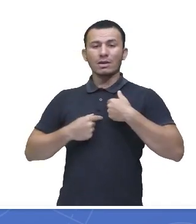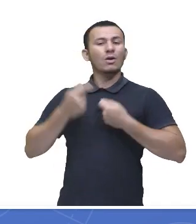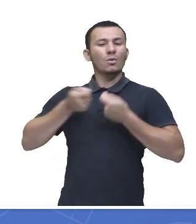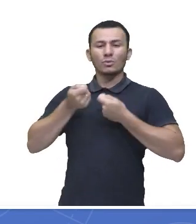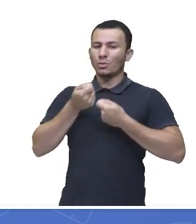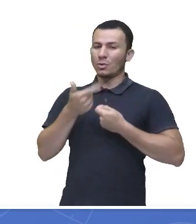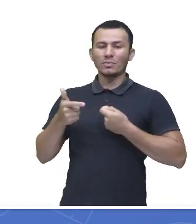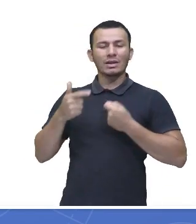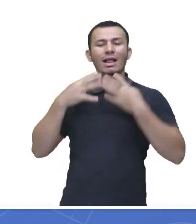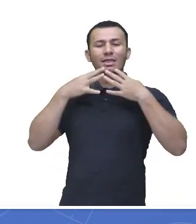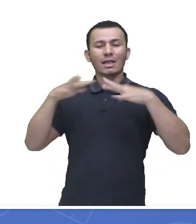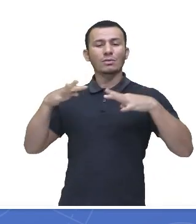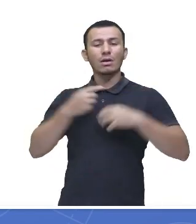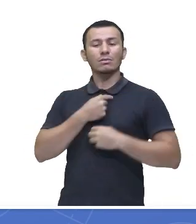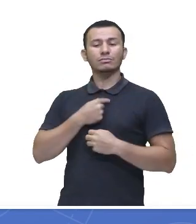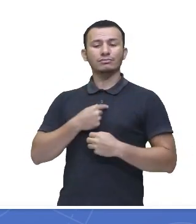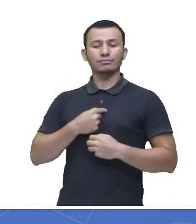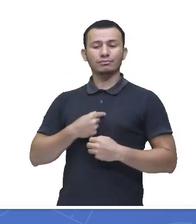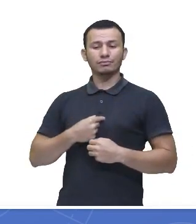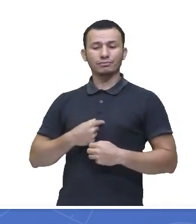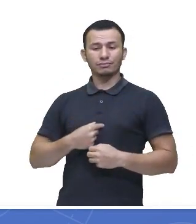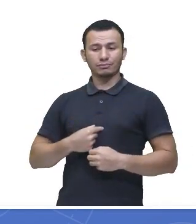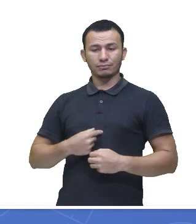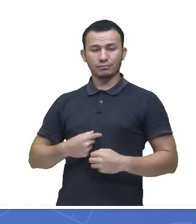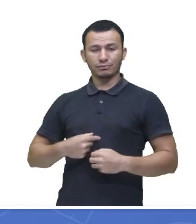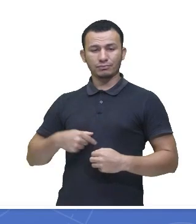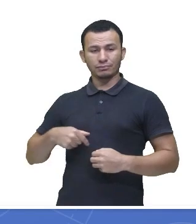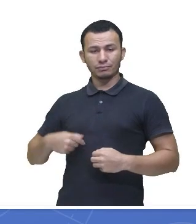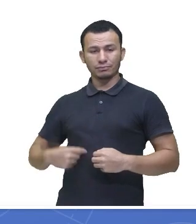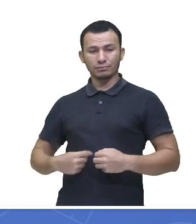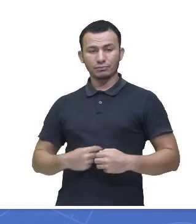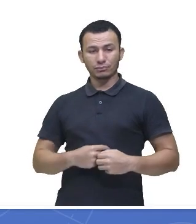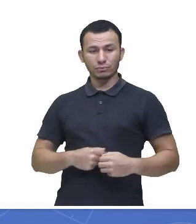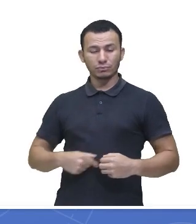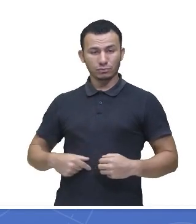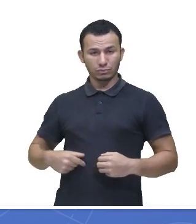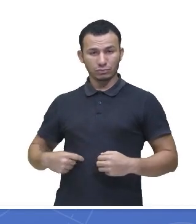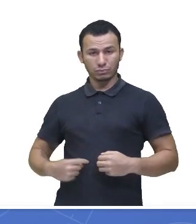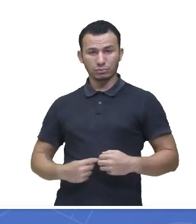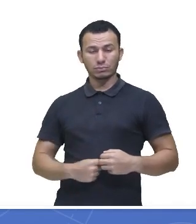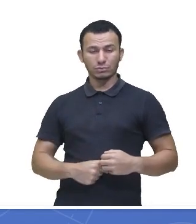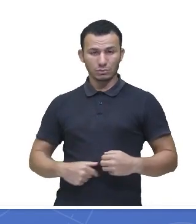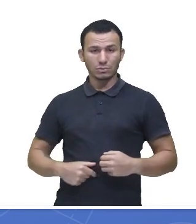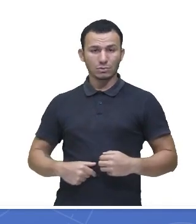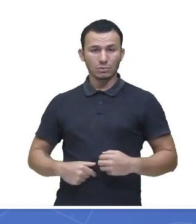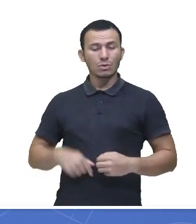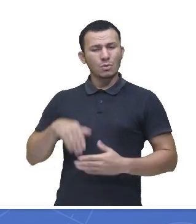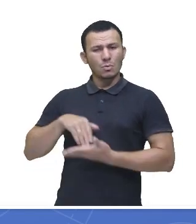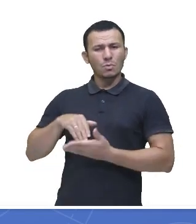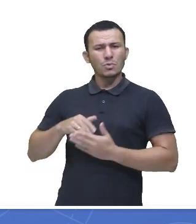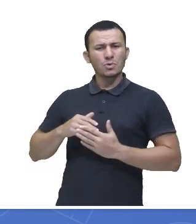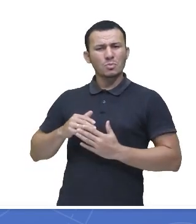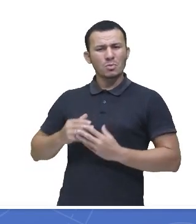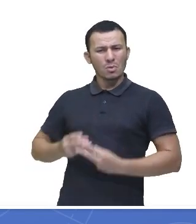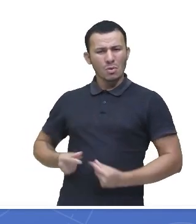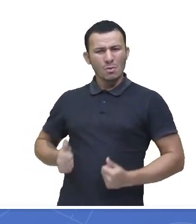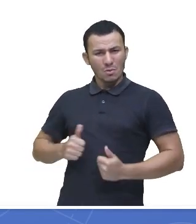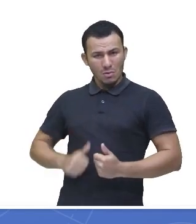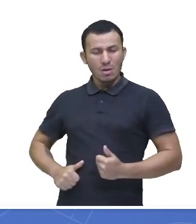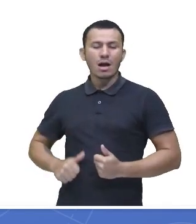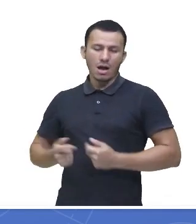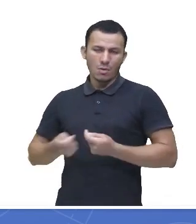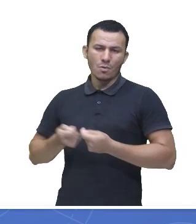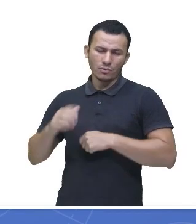Eu só vou voltar a controlar lá no reto, lá na última parte do intestino grosso, ok? Então, a partir do esôfago, eu tenho os